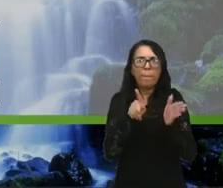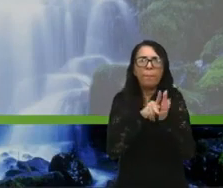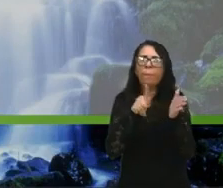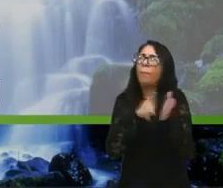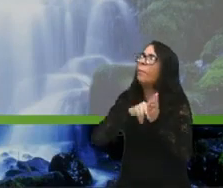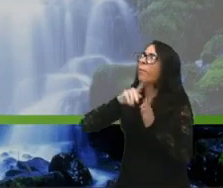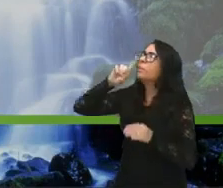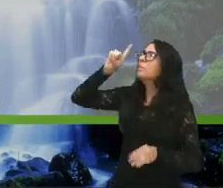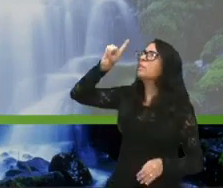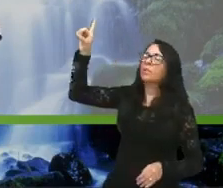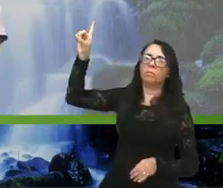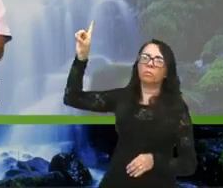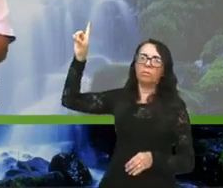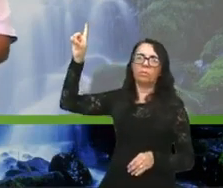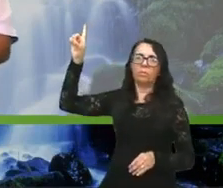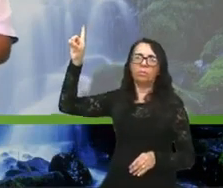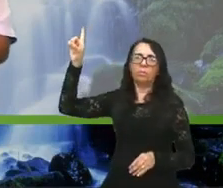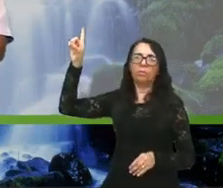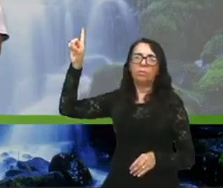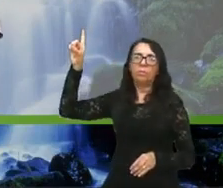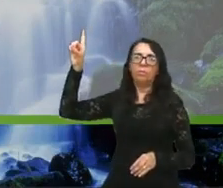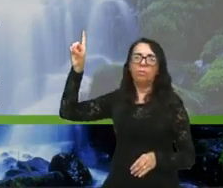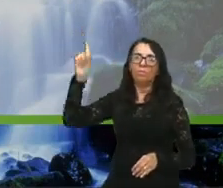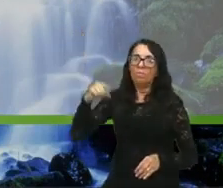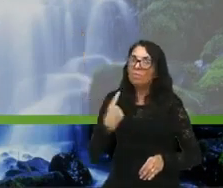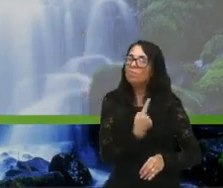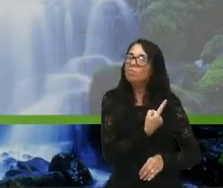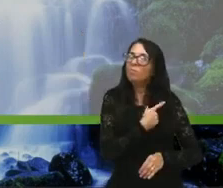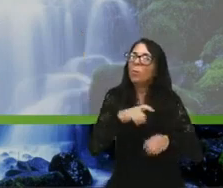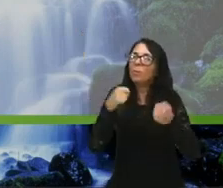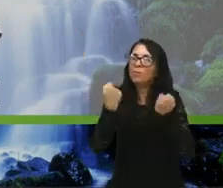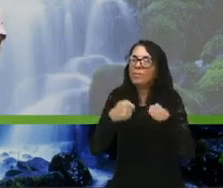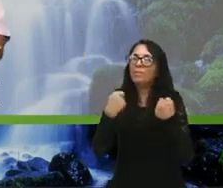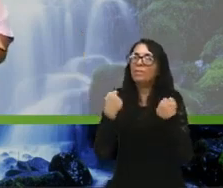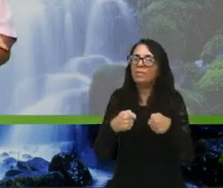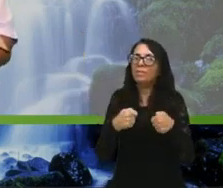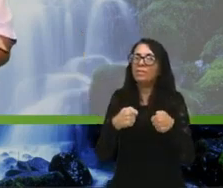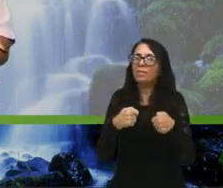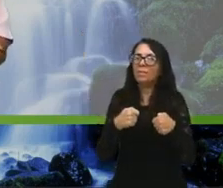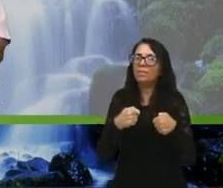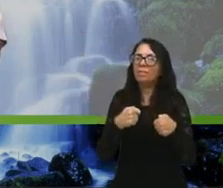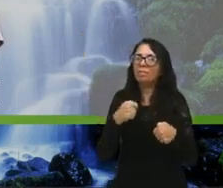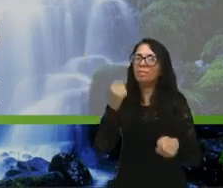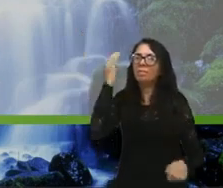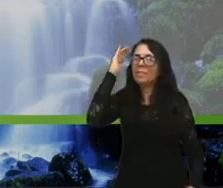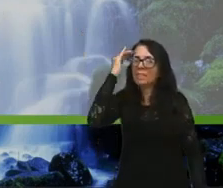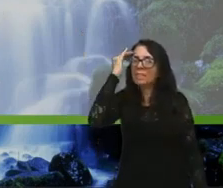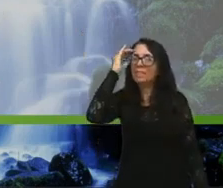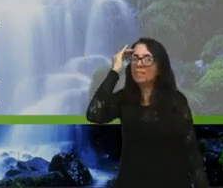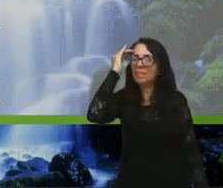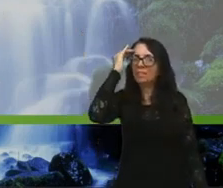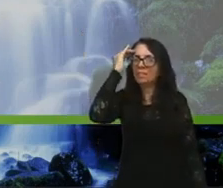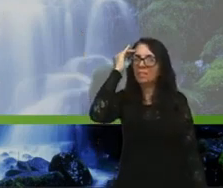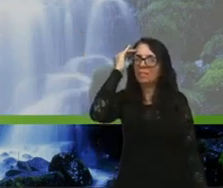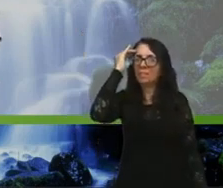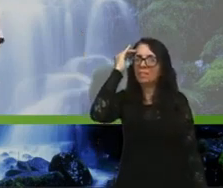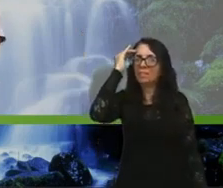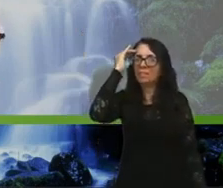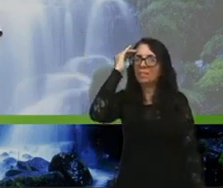Com Deus não pode levar as coisas de forma